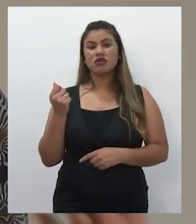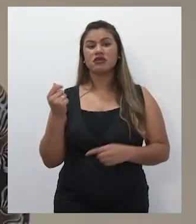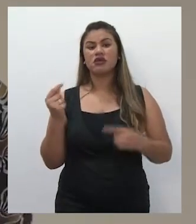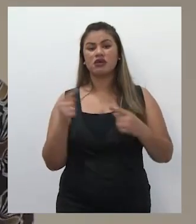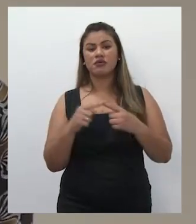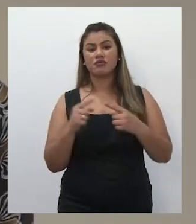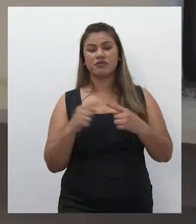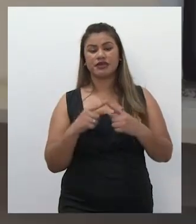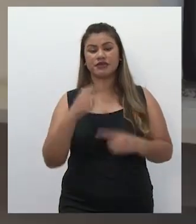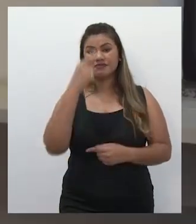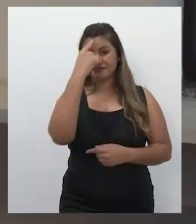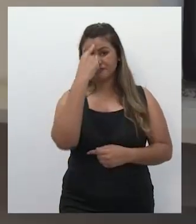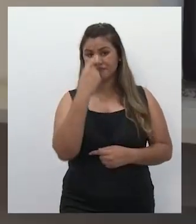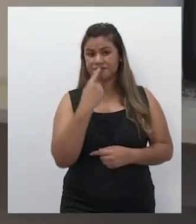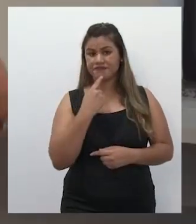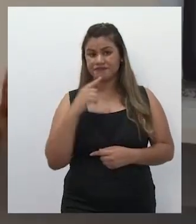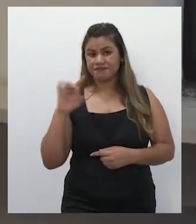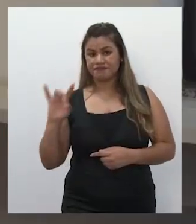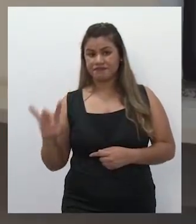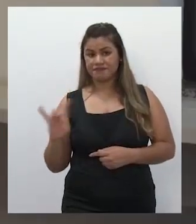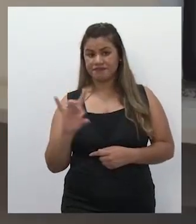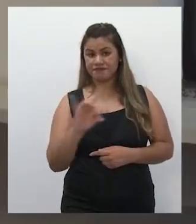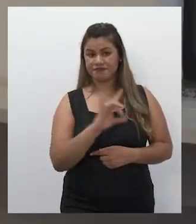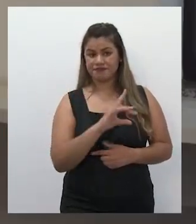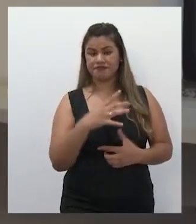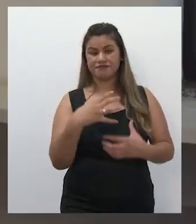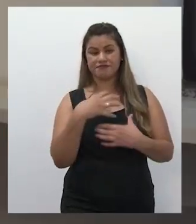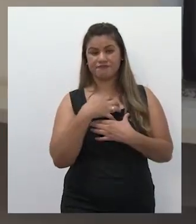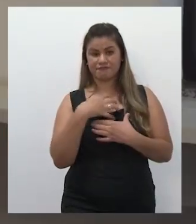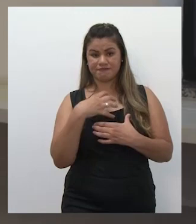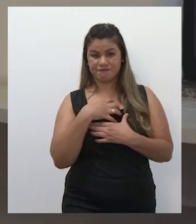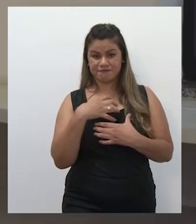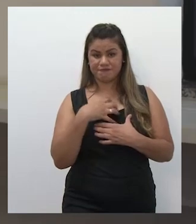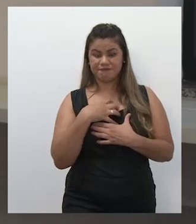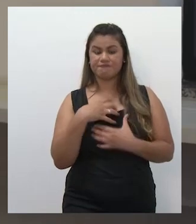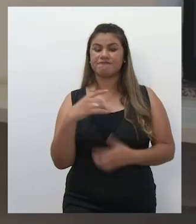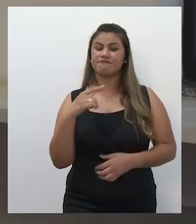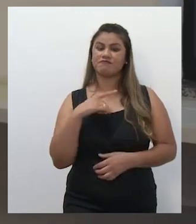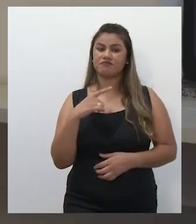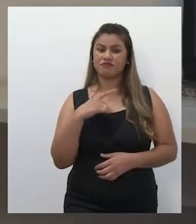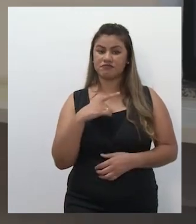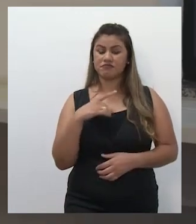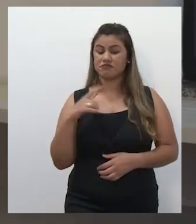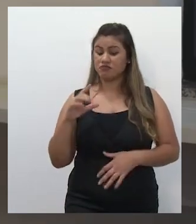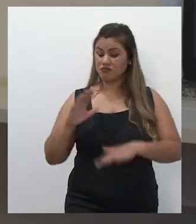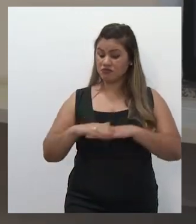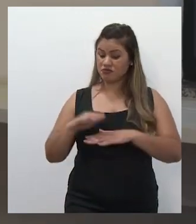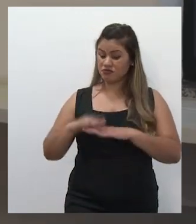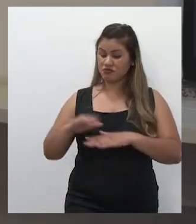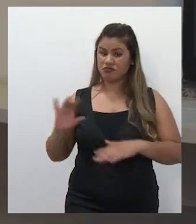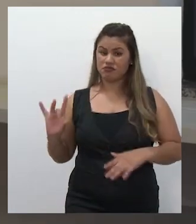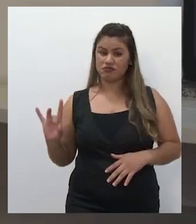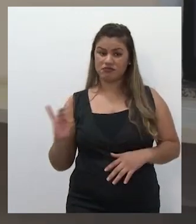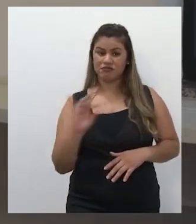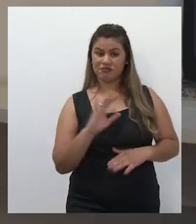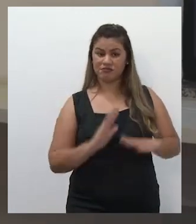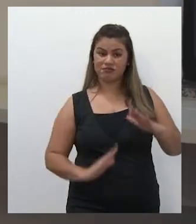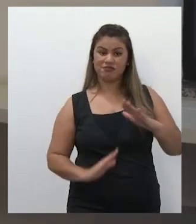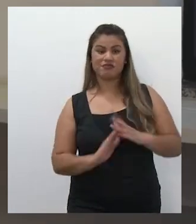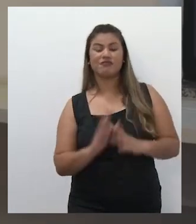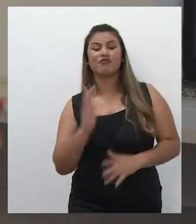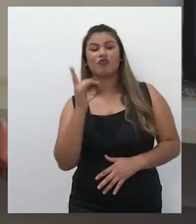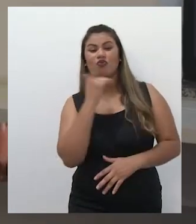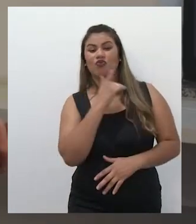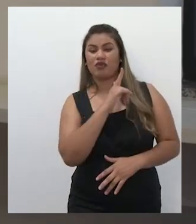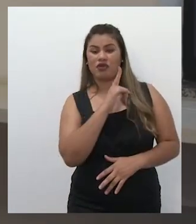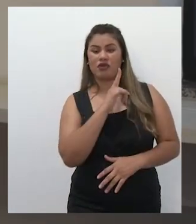pela personalidade de cada um, pelo jeito de ser de cada estudante. Cada um vai atingir o máximo da sua potência,